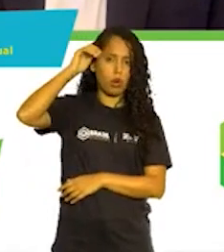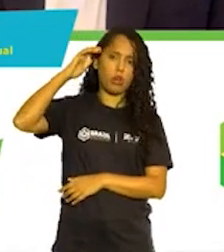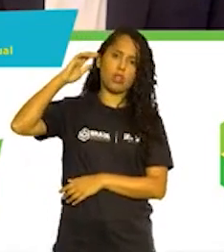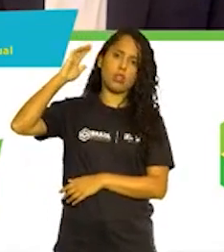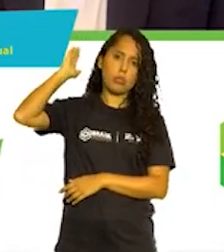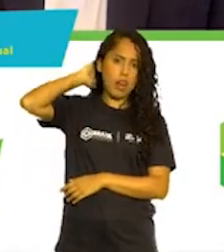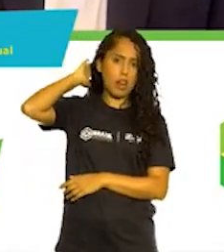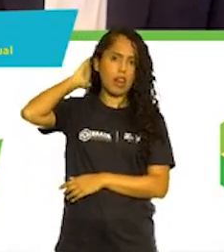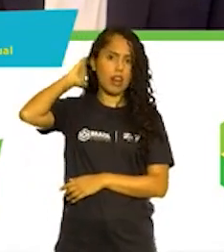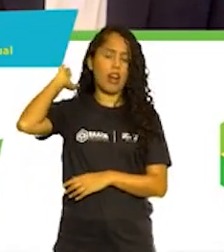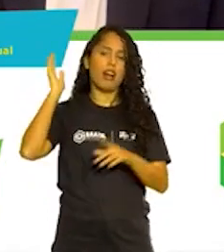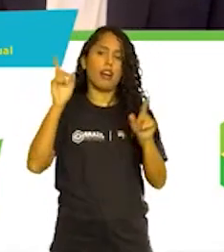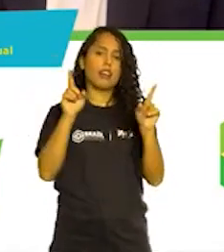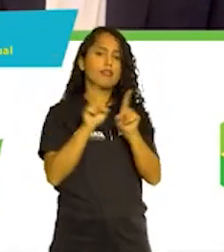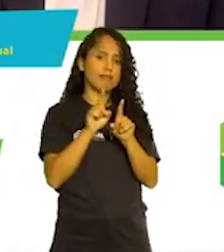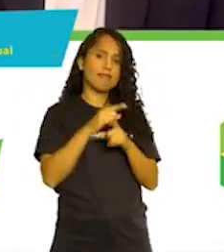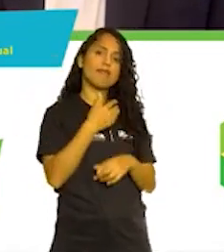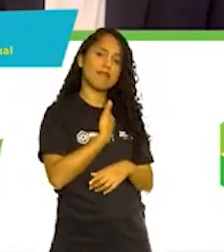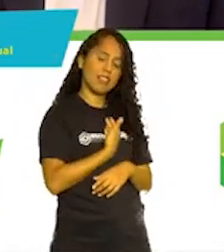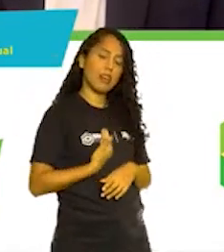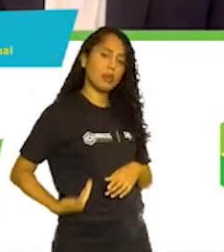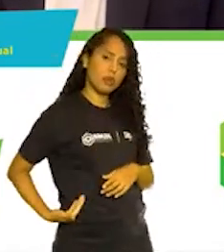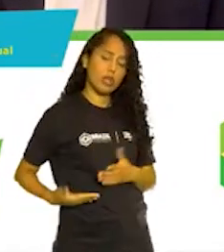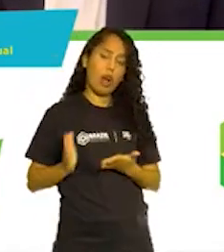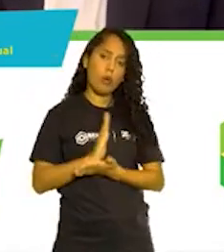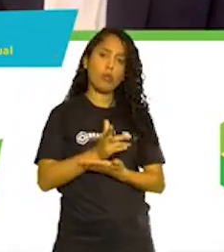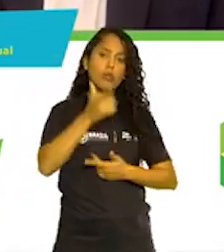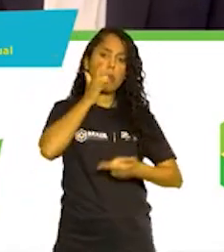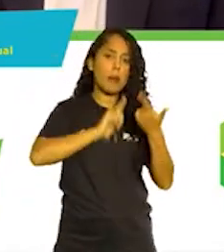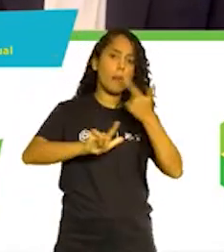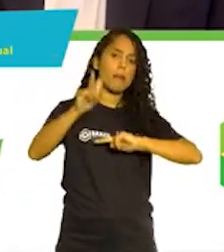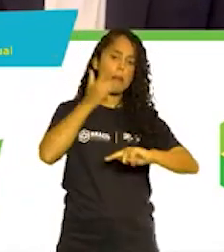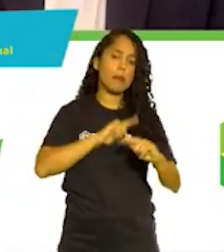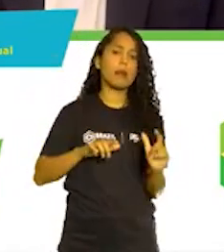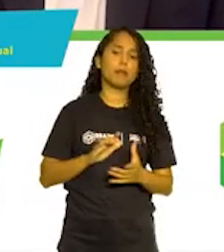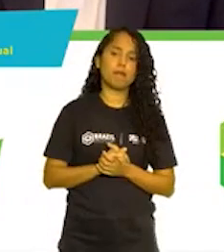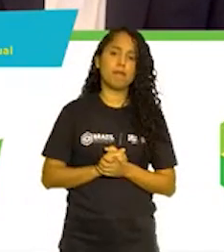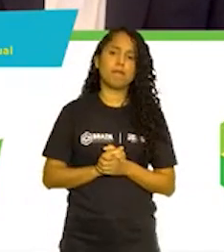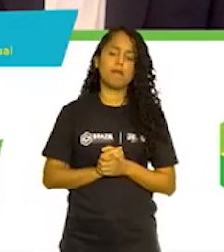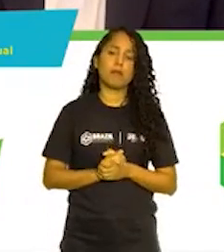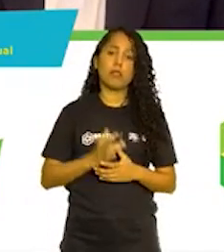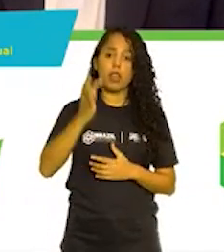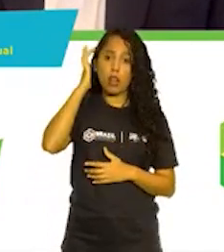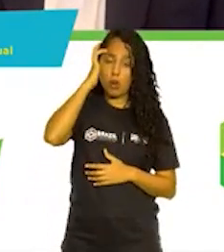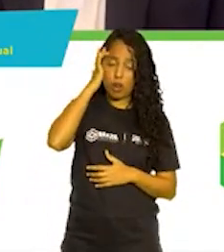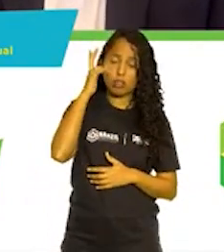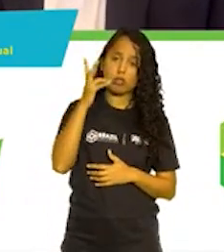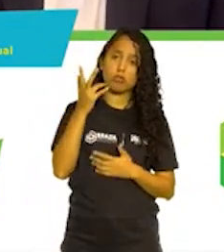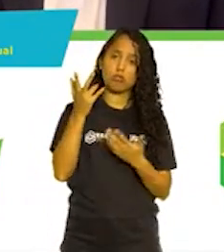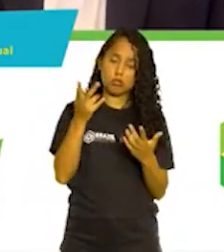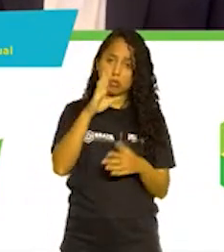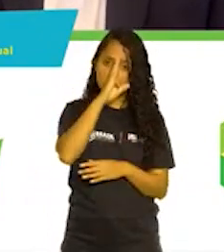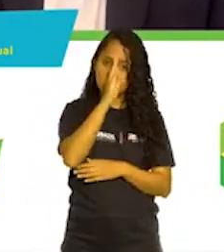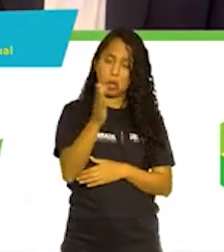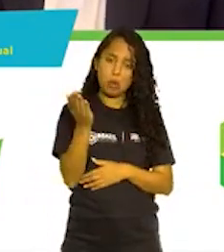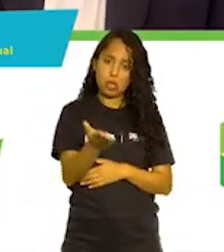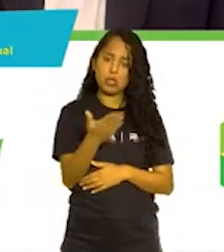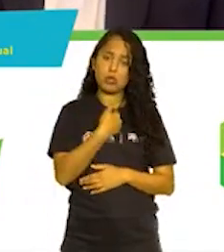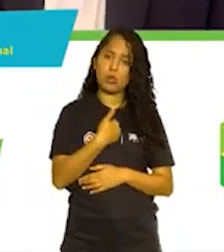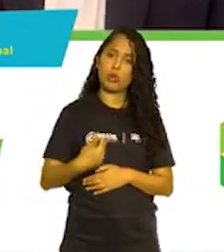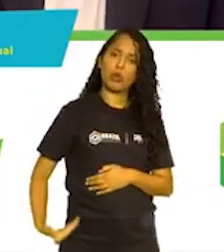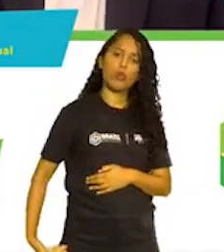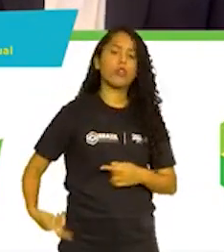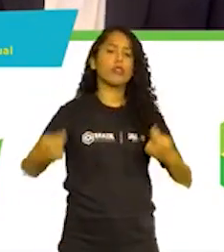próprios governos estaduais, com alguns resultados. Então, e acho que, em particular, nesse governo, é